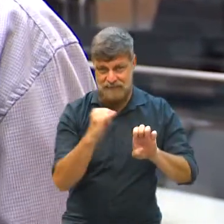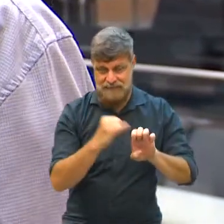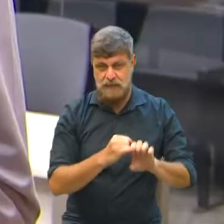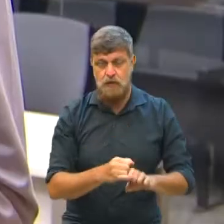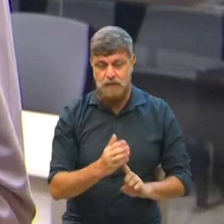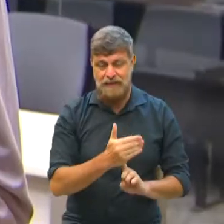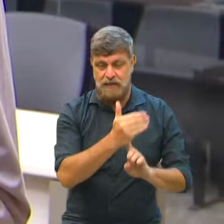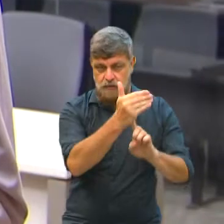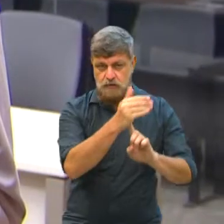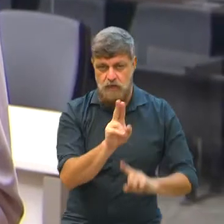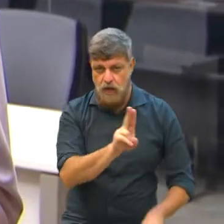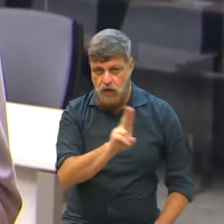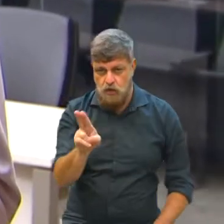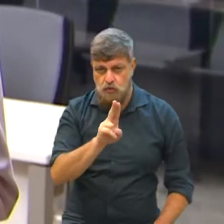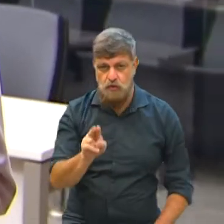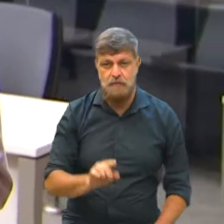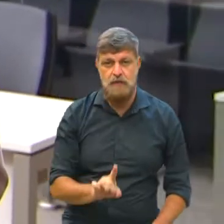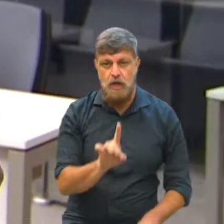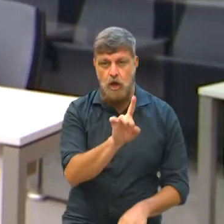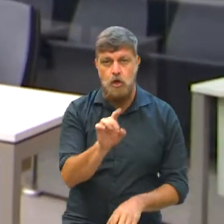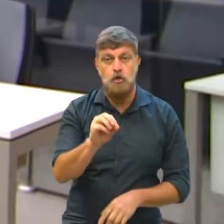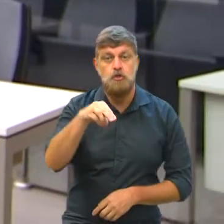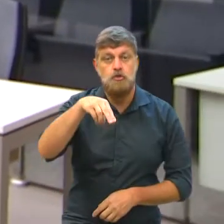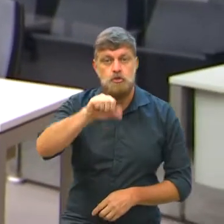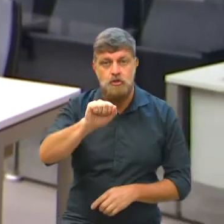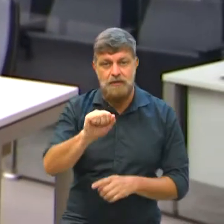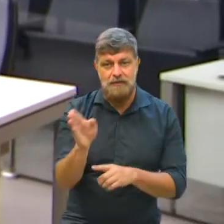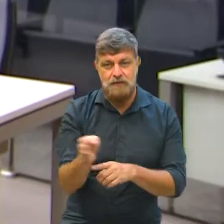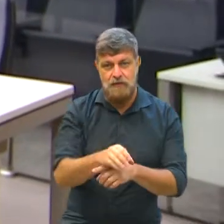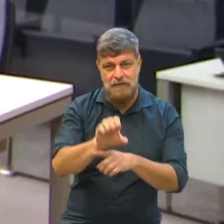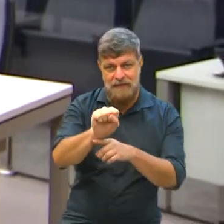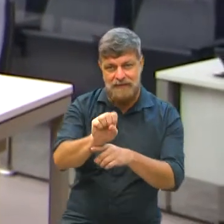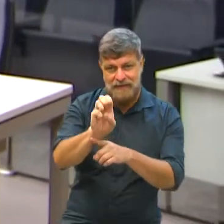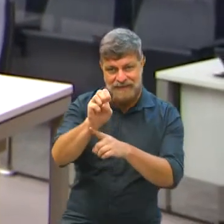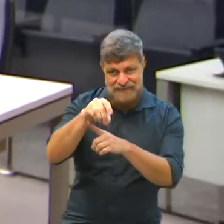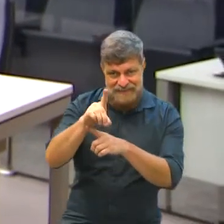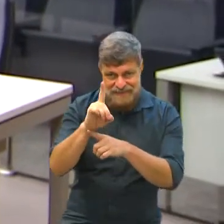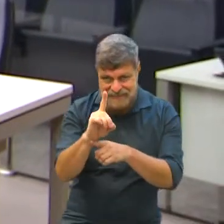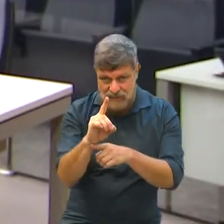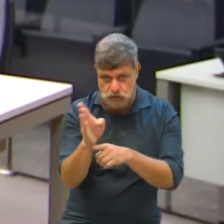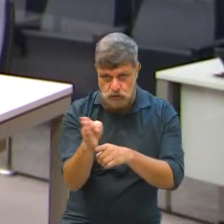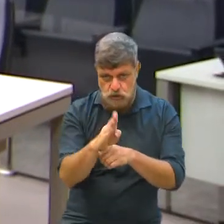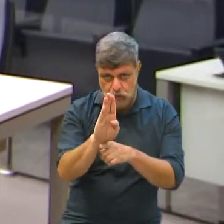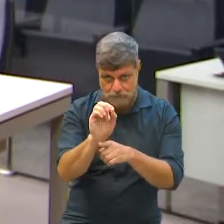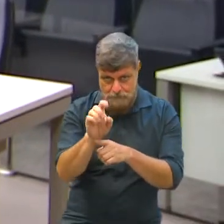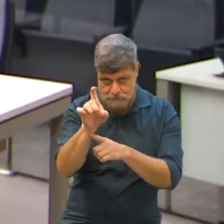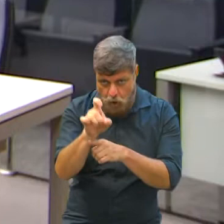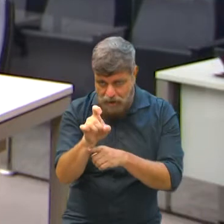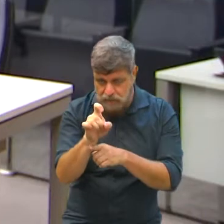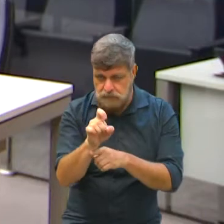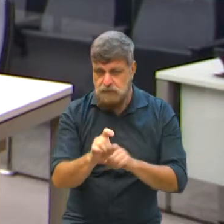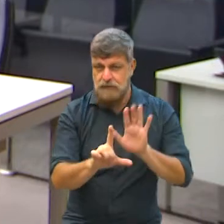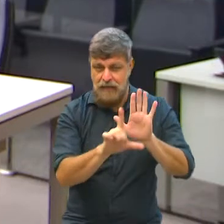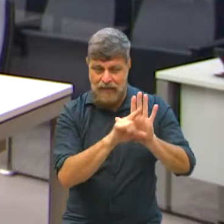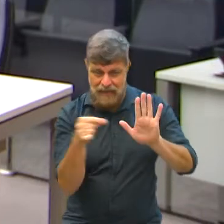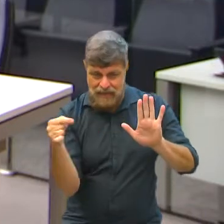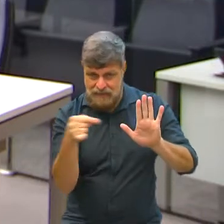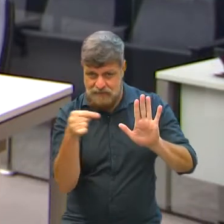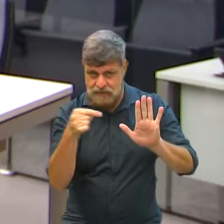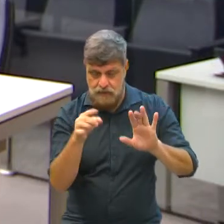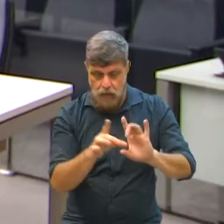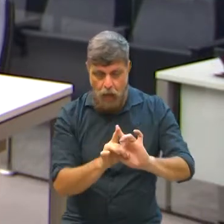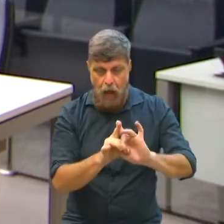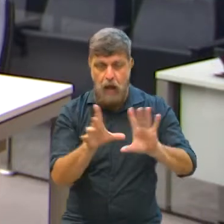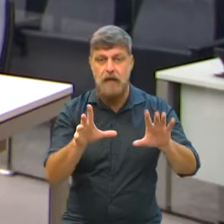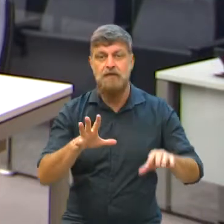tecnologia também chamadas de zonas de sandbox regulatório pessoal ver que a gente chama de sangue boxe ela